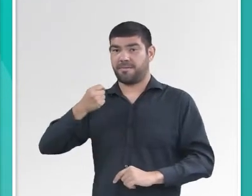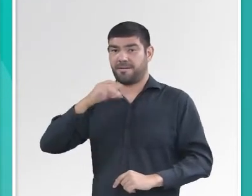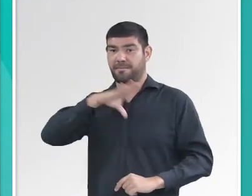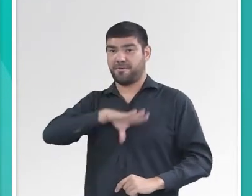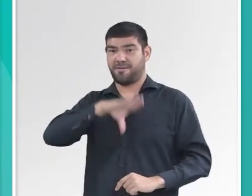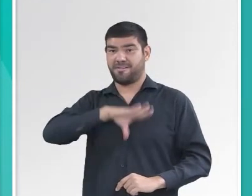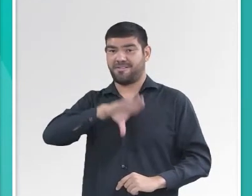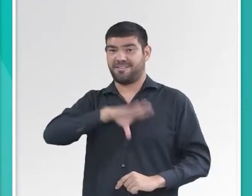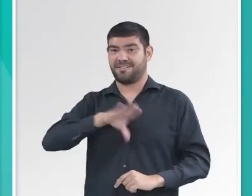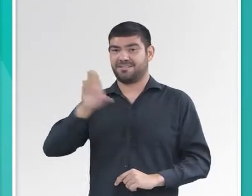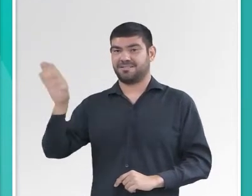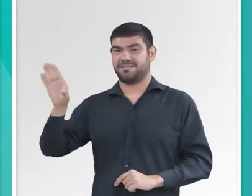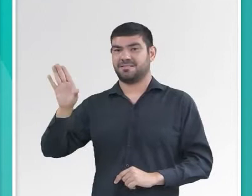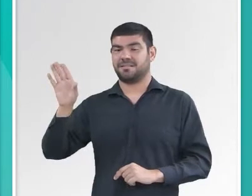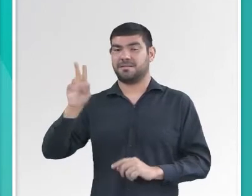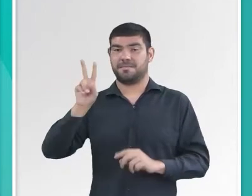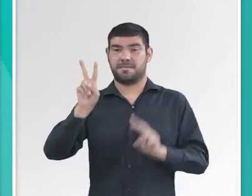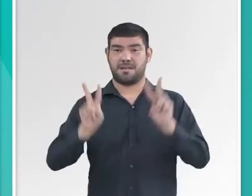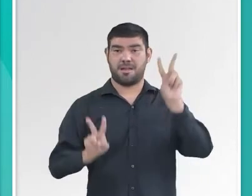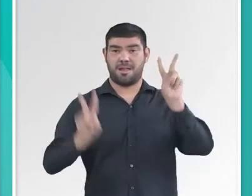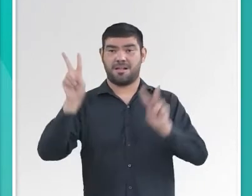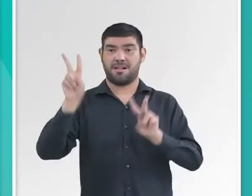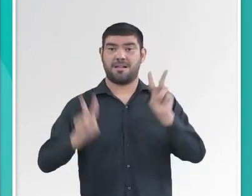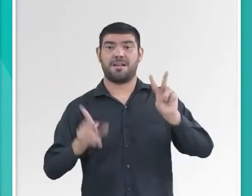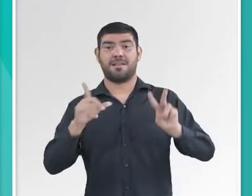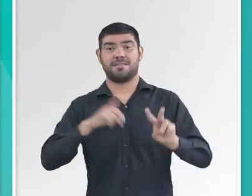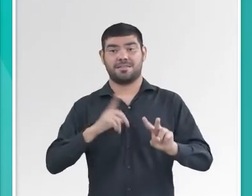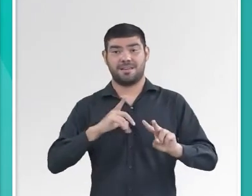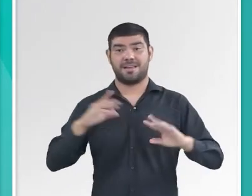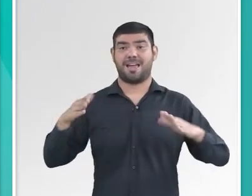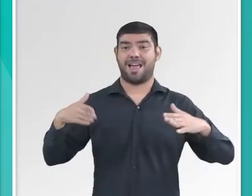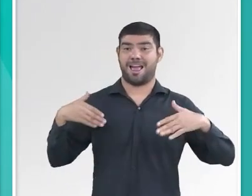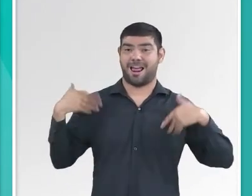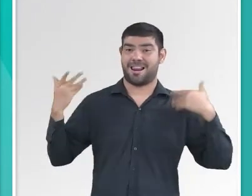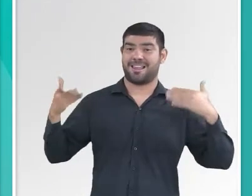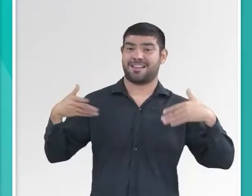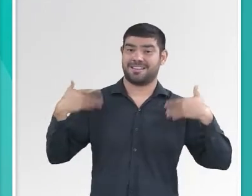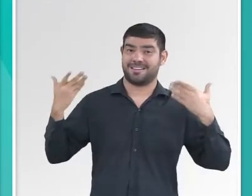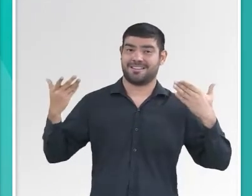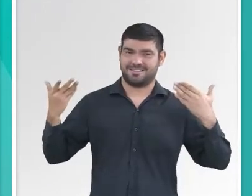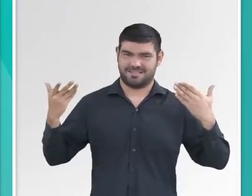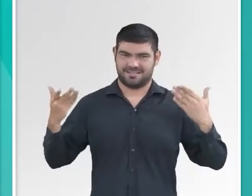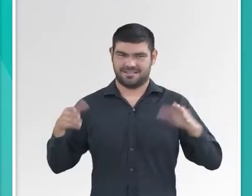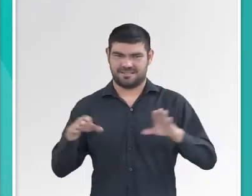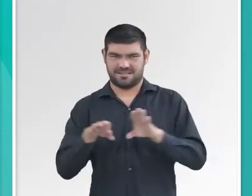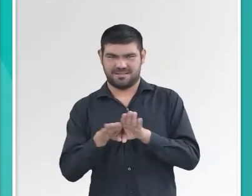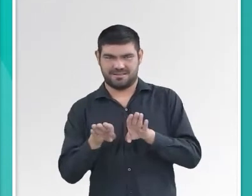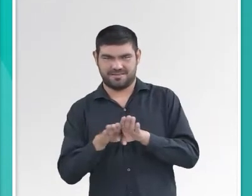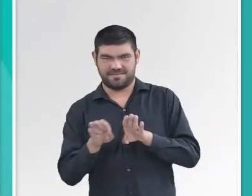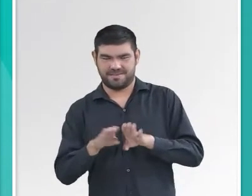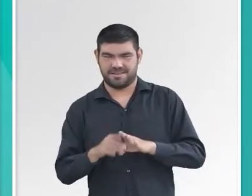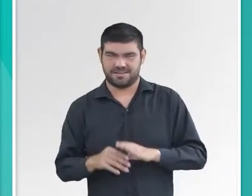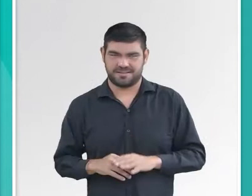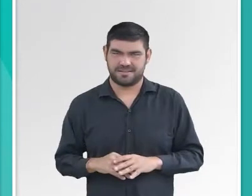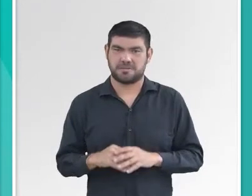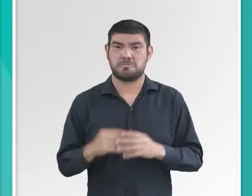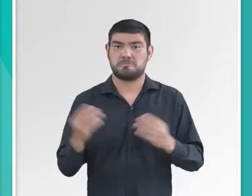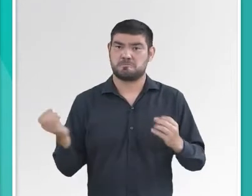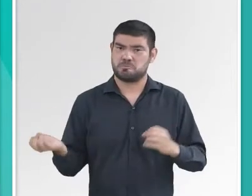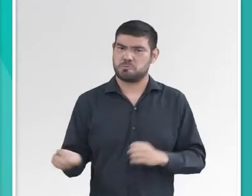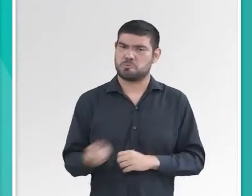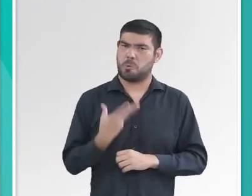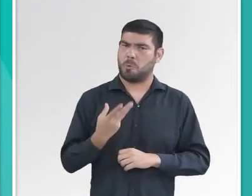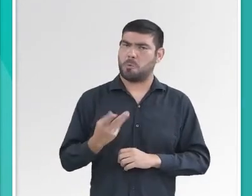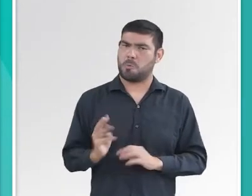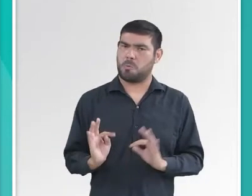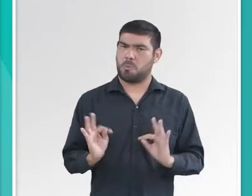uma banda que tem o quê? A alegria, certo? E que também é algo moderno. Então, a gente tem